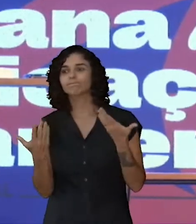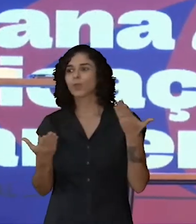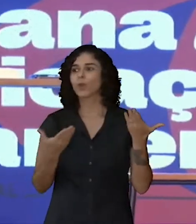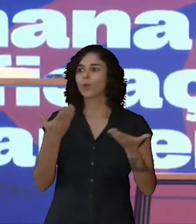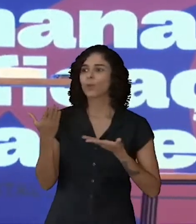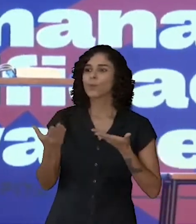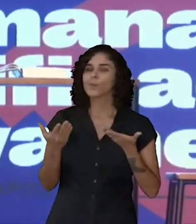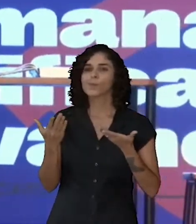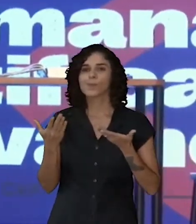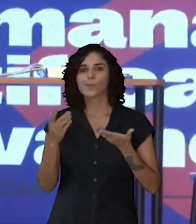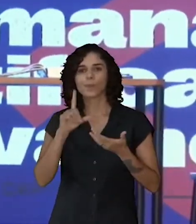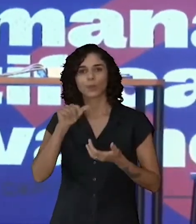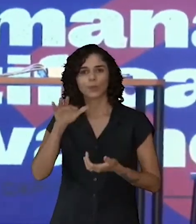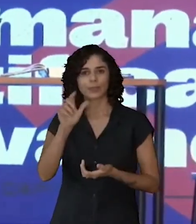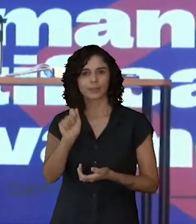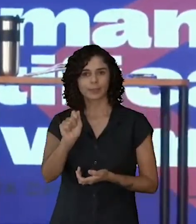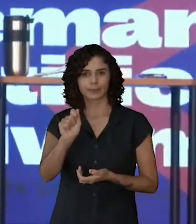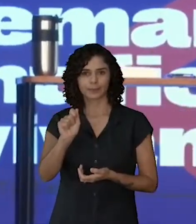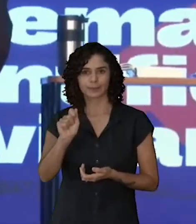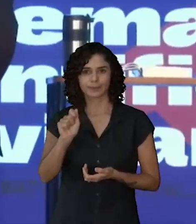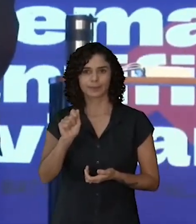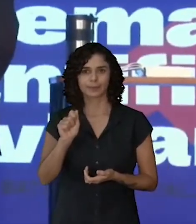aqui?